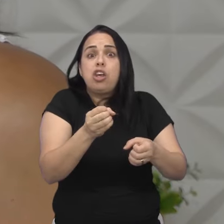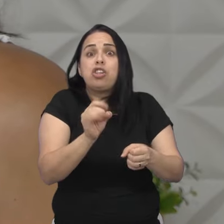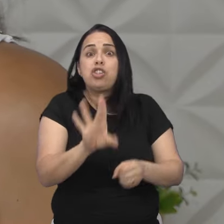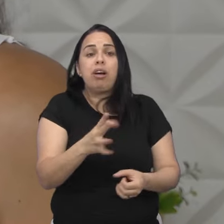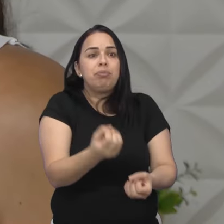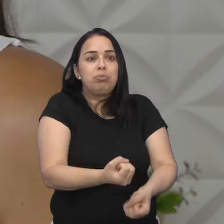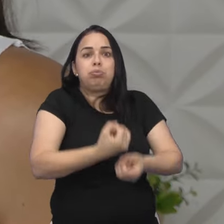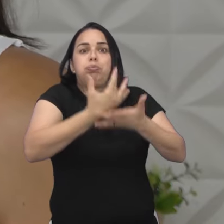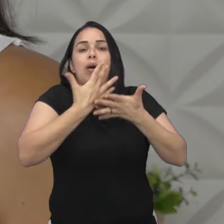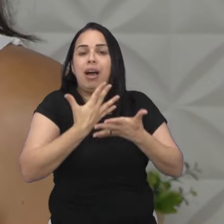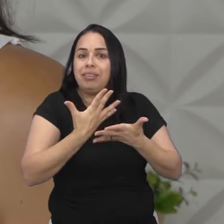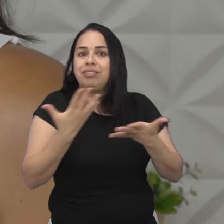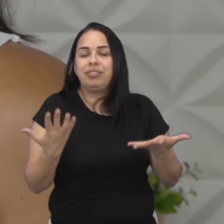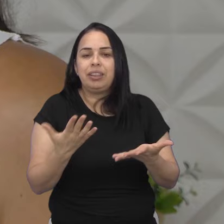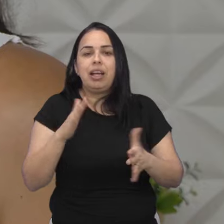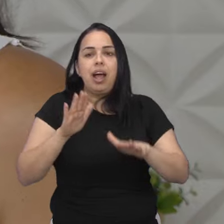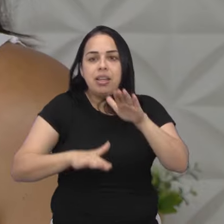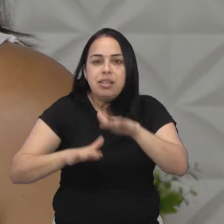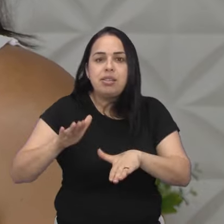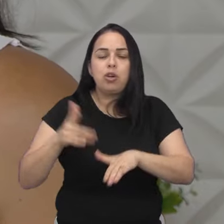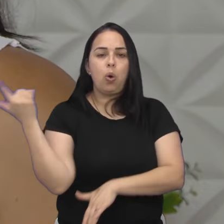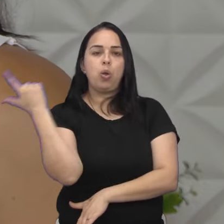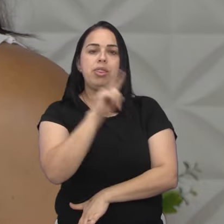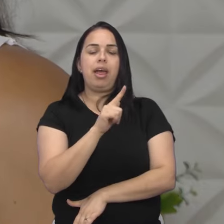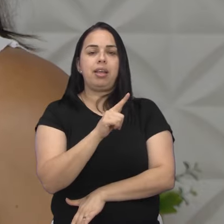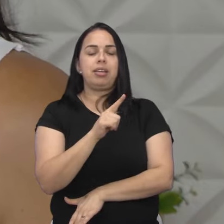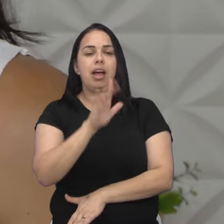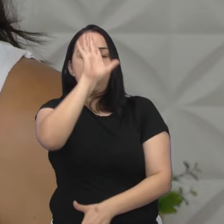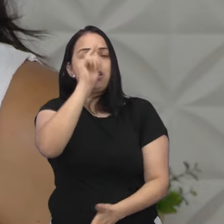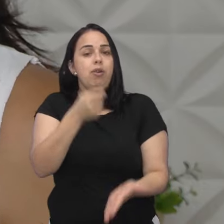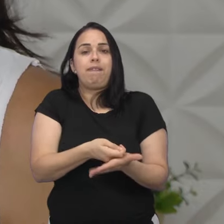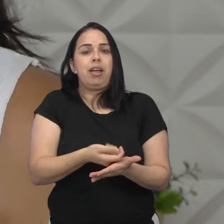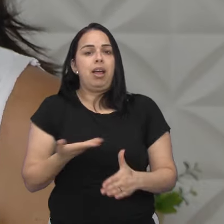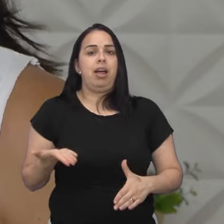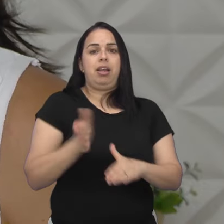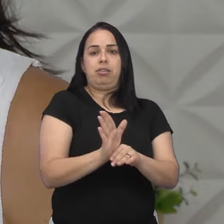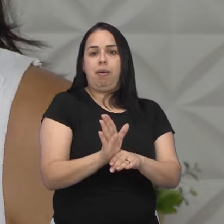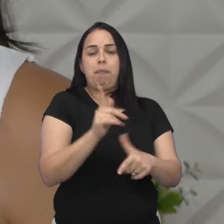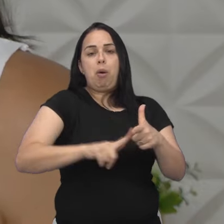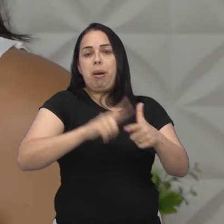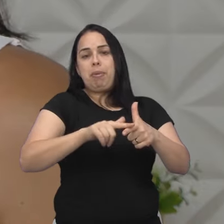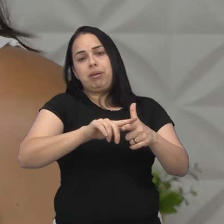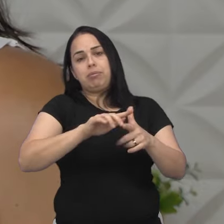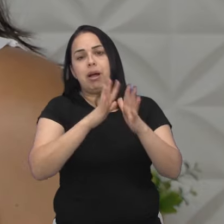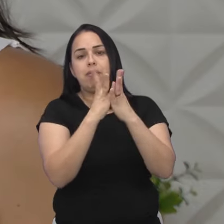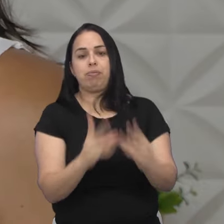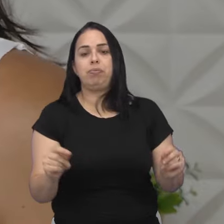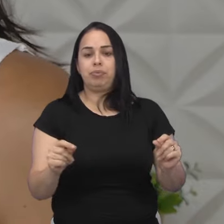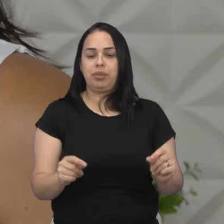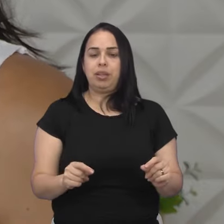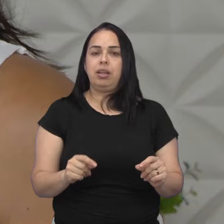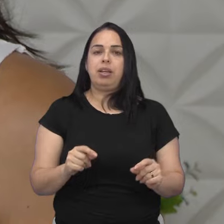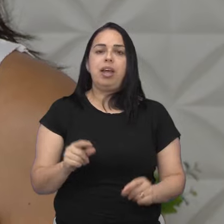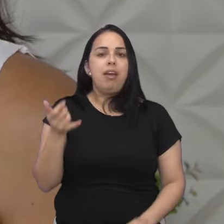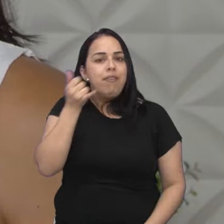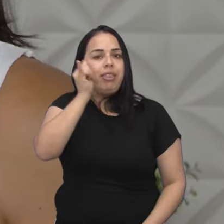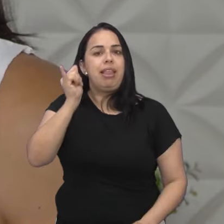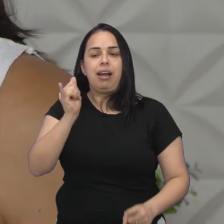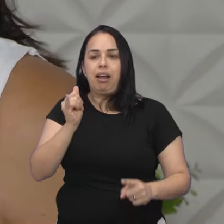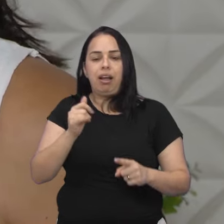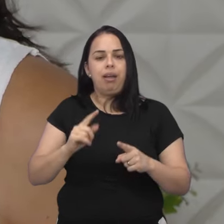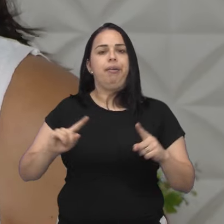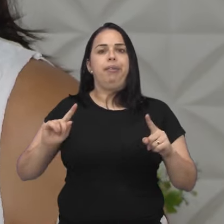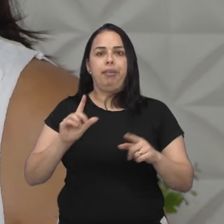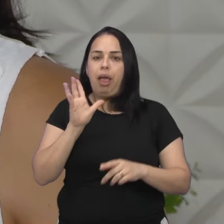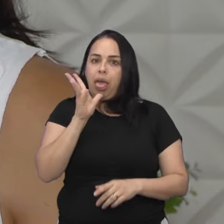Às vezes a pessoa só quer que você escuta e às vezes a gente também consegue encontrar soluções para resolver aquele problema então não vão levar o